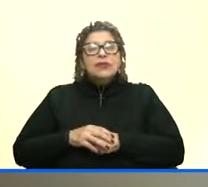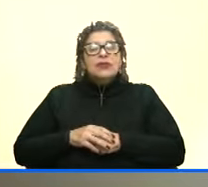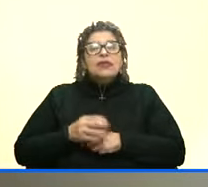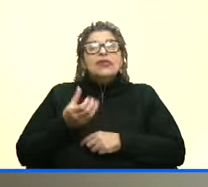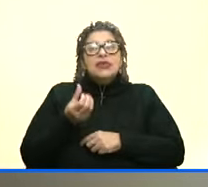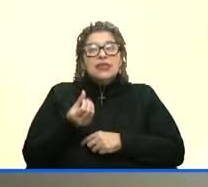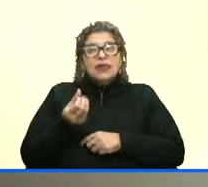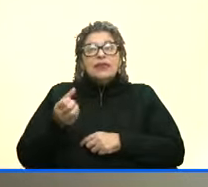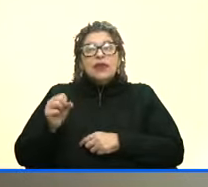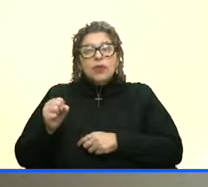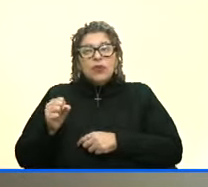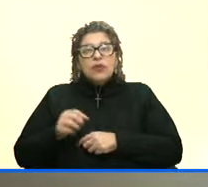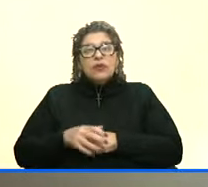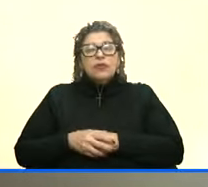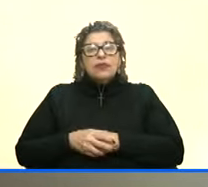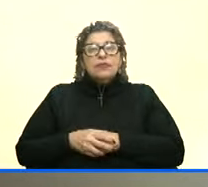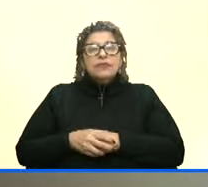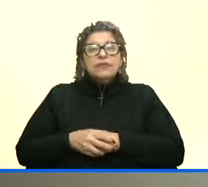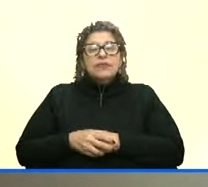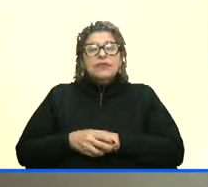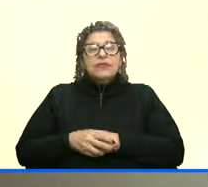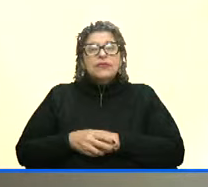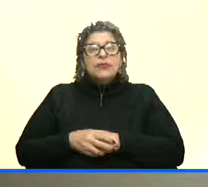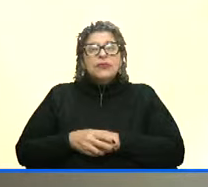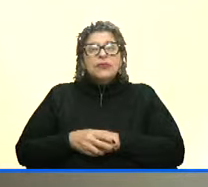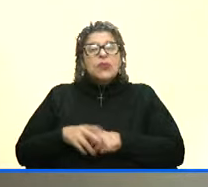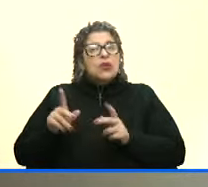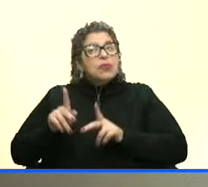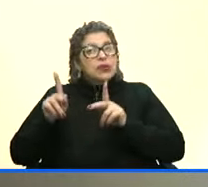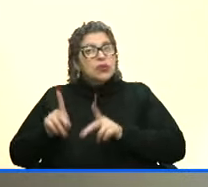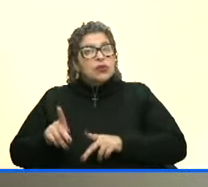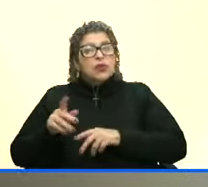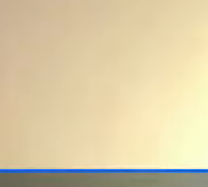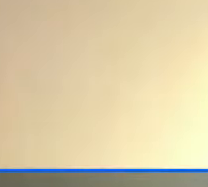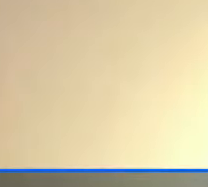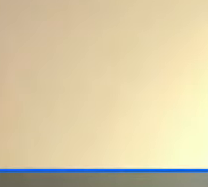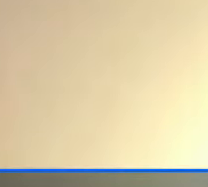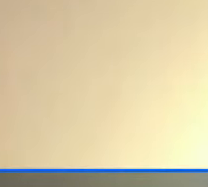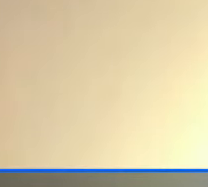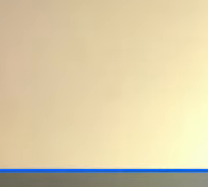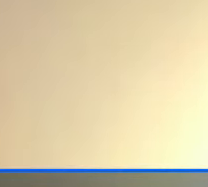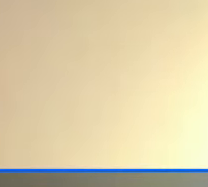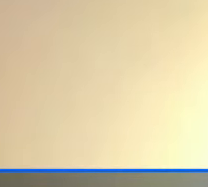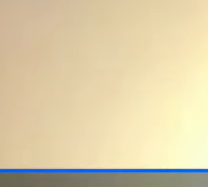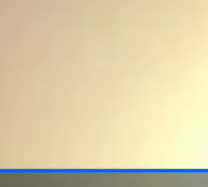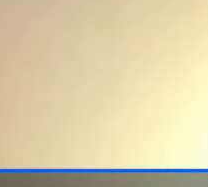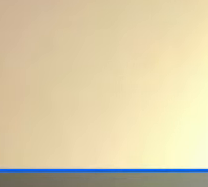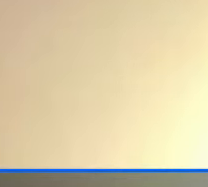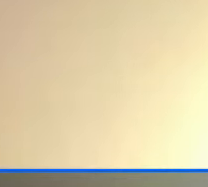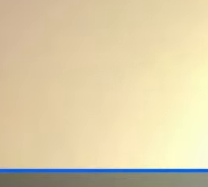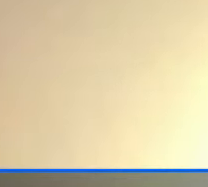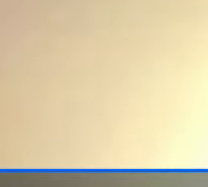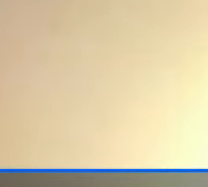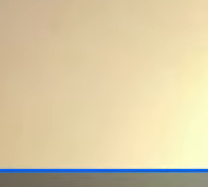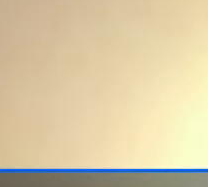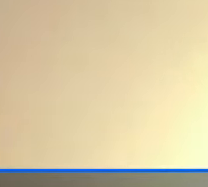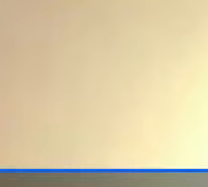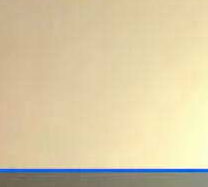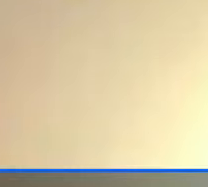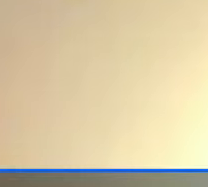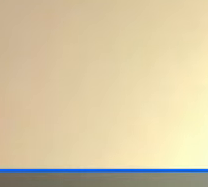68 retornos, que são aquelas pessoas que não obtiveram diretamente com a ESMED a vaga em